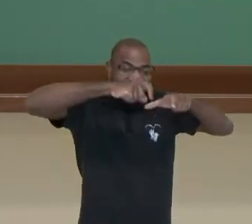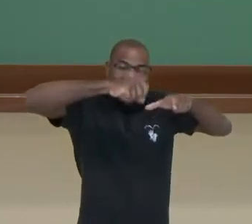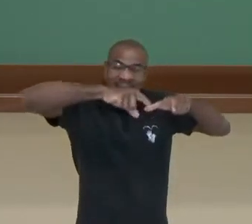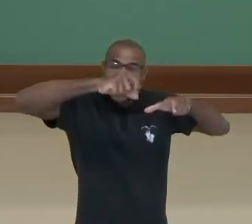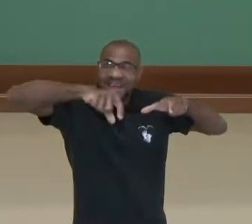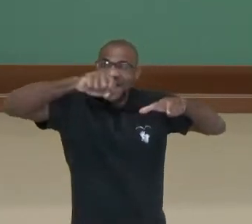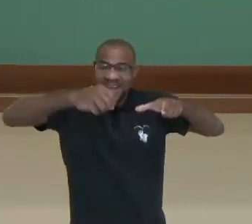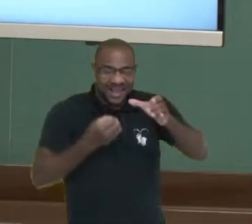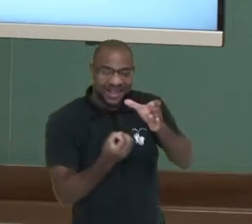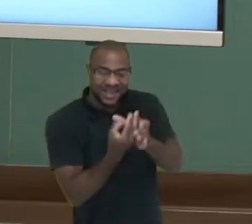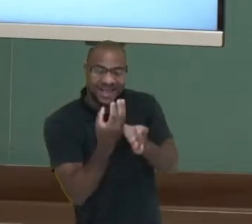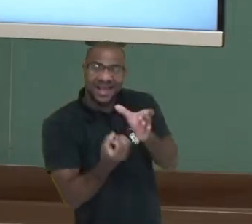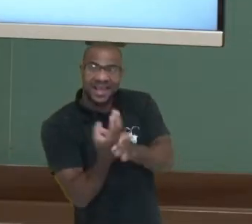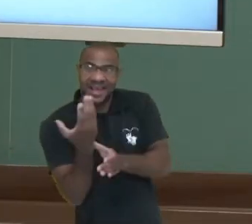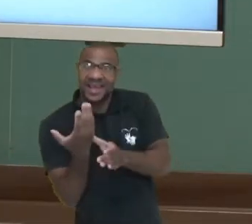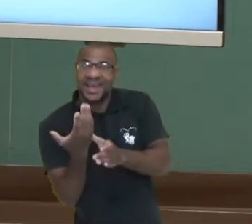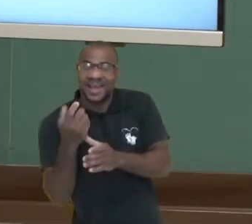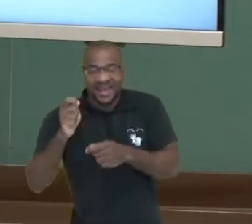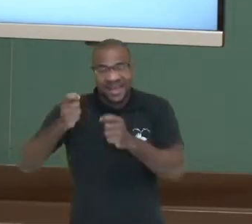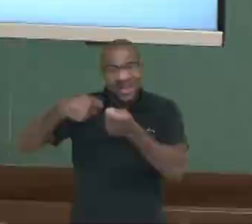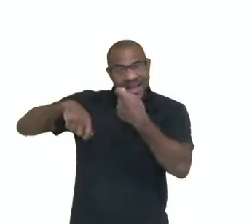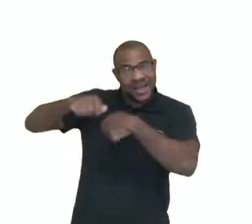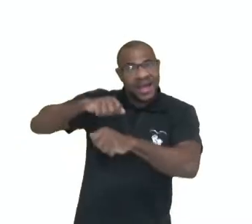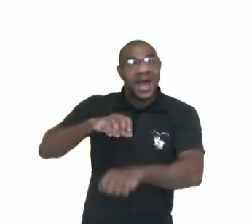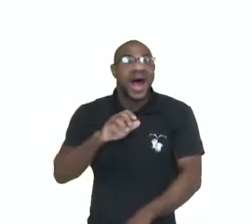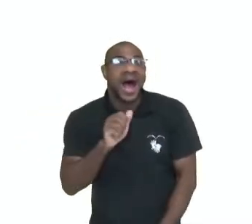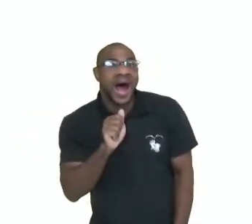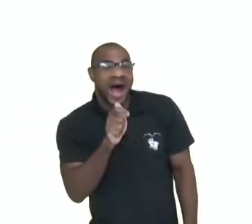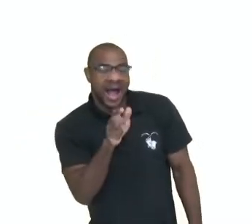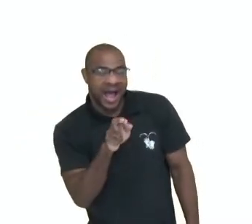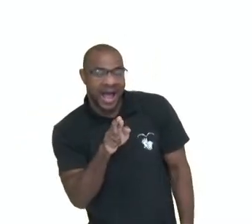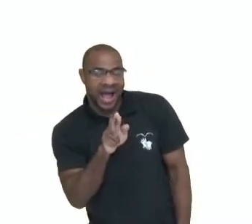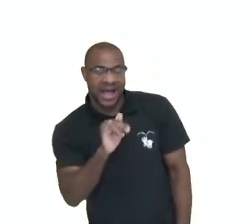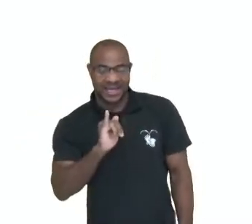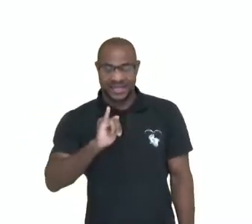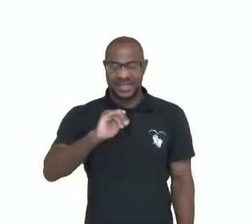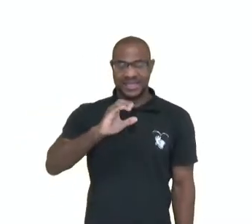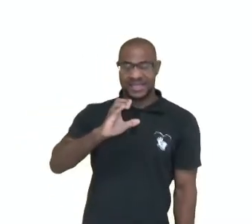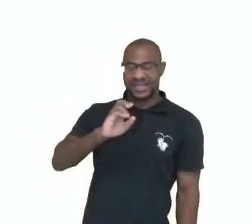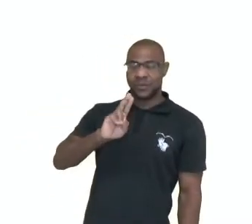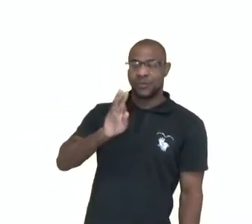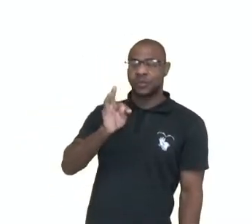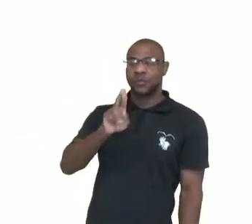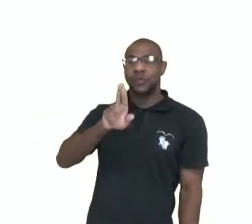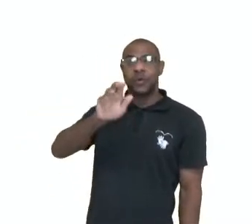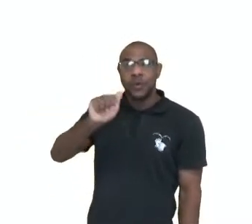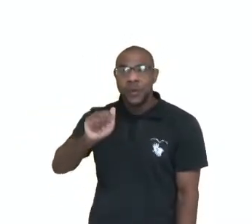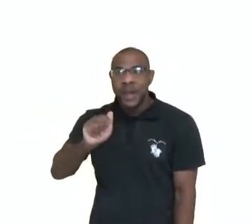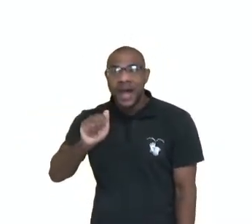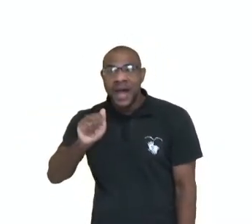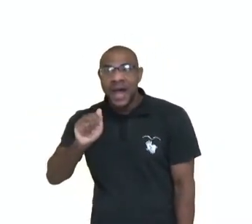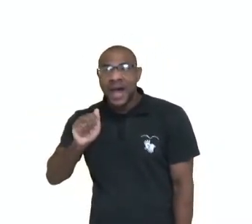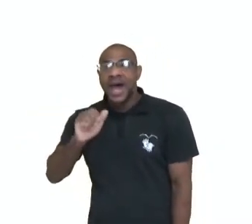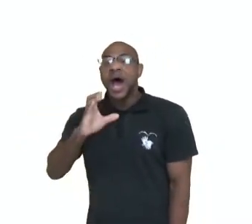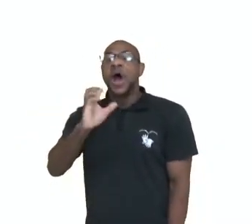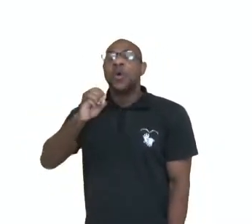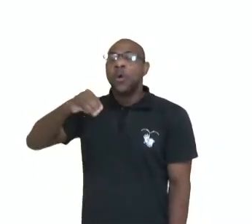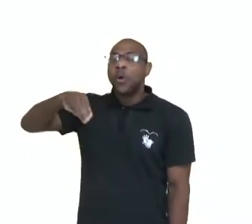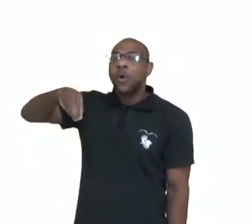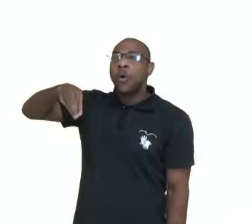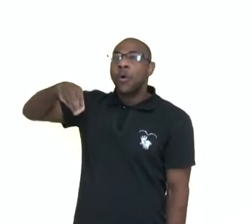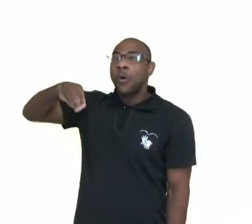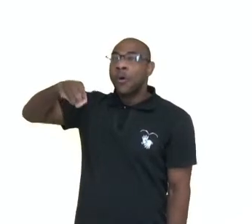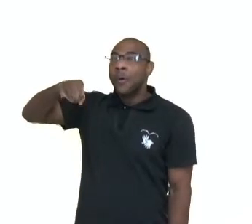olha que legal, vem cá! Vamos entender o significado da agricultura comercial, também identificar pontos positivos